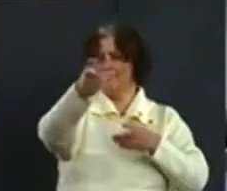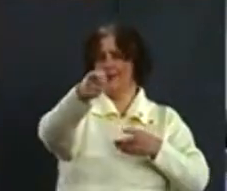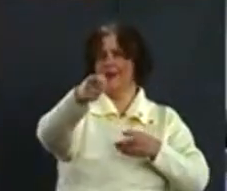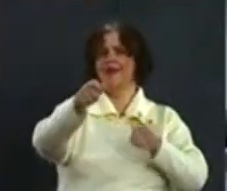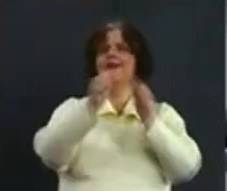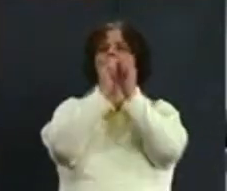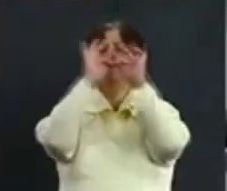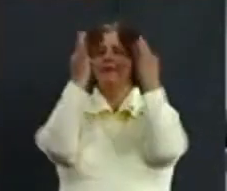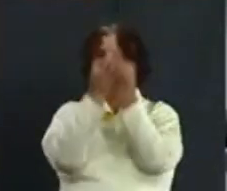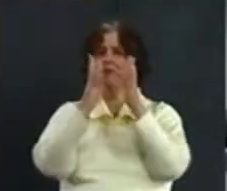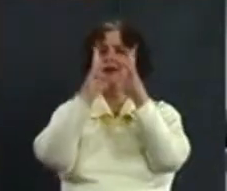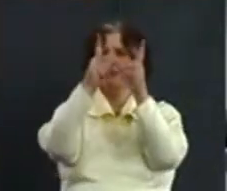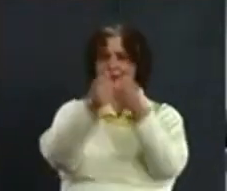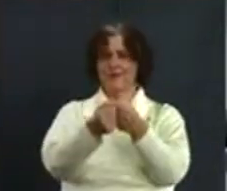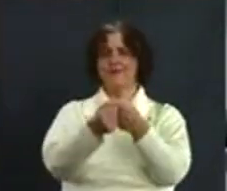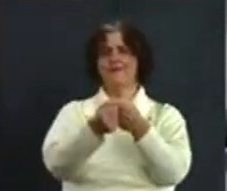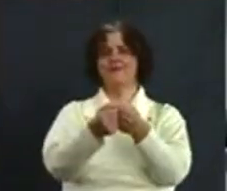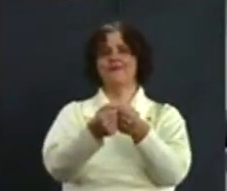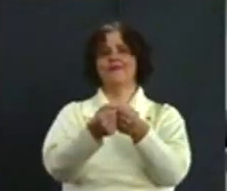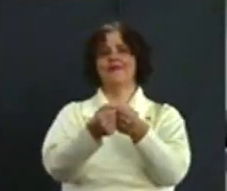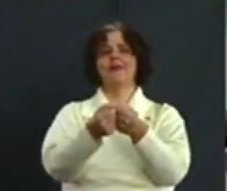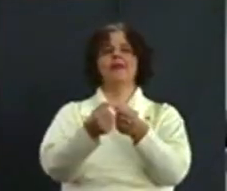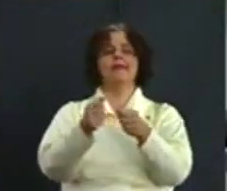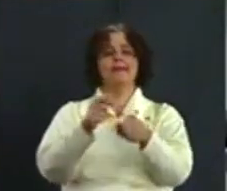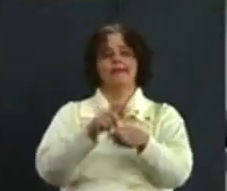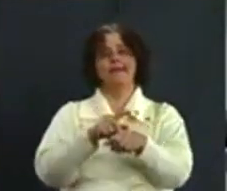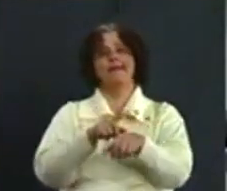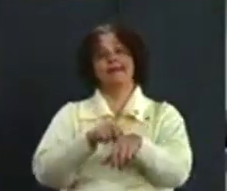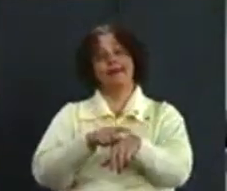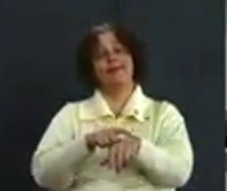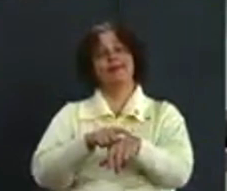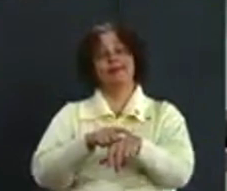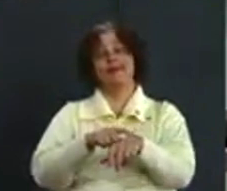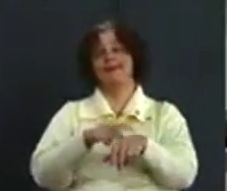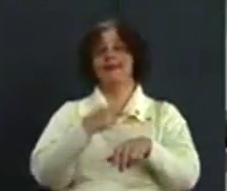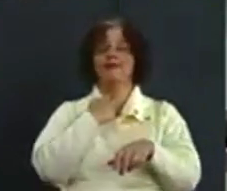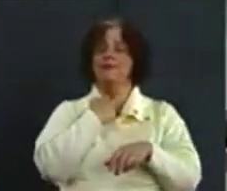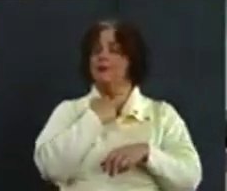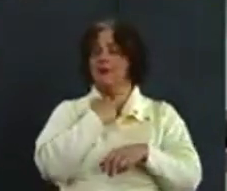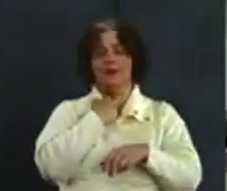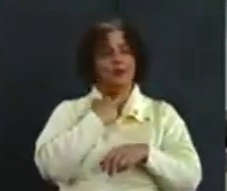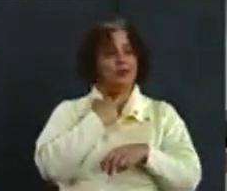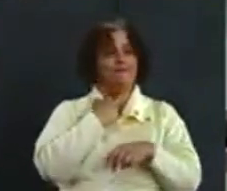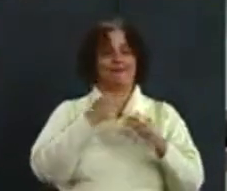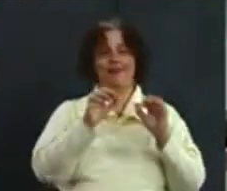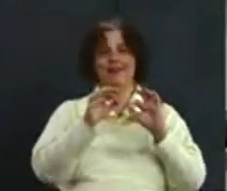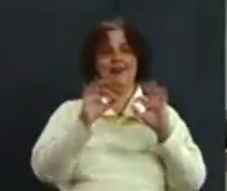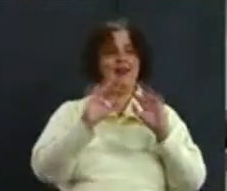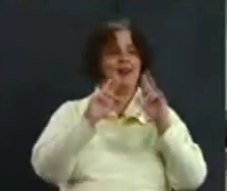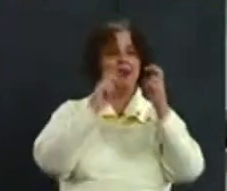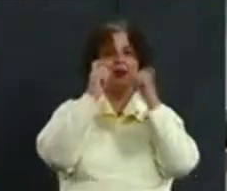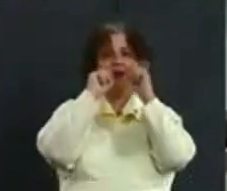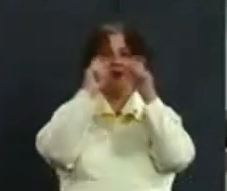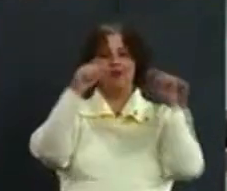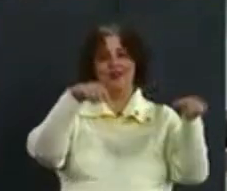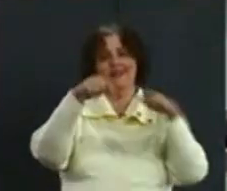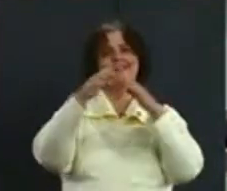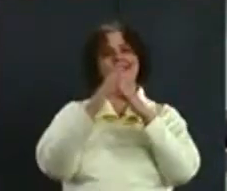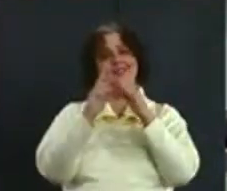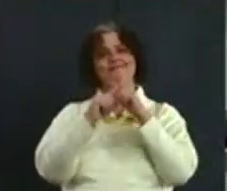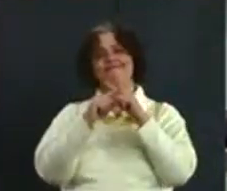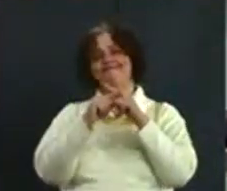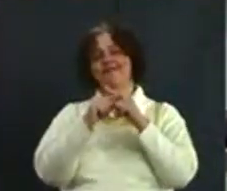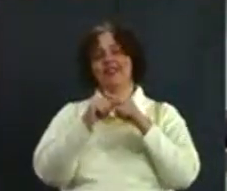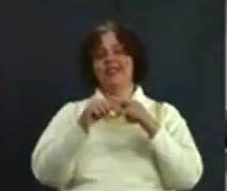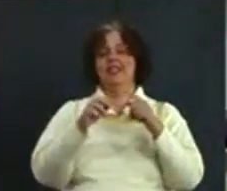família, nesse tempo em que ainda não estamos reunidos aqui, todos, como é o propósito e o sonho do nosso coração, que